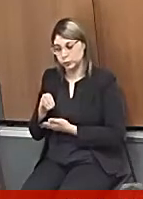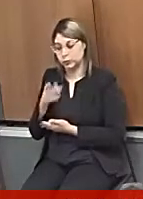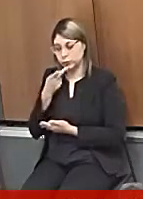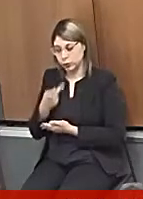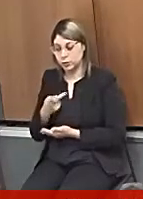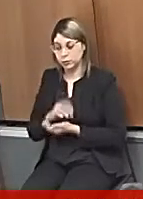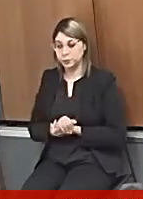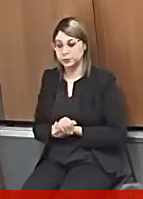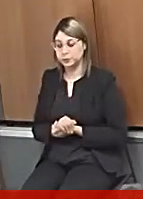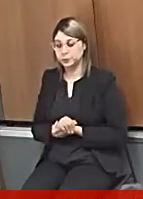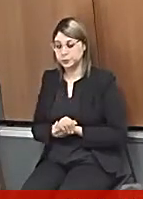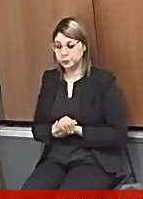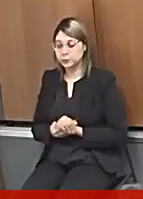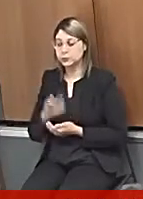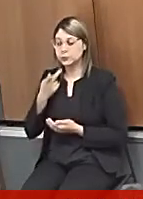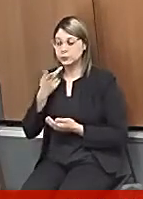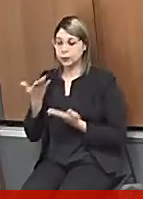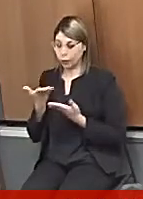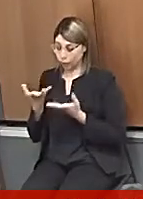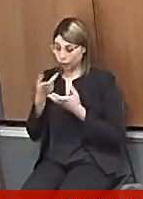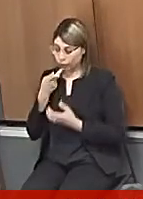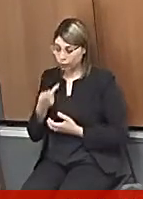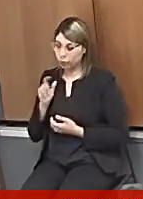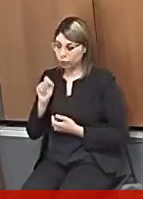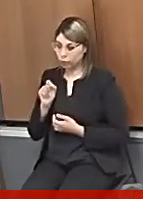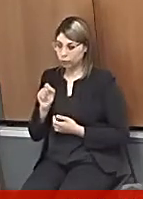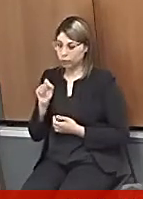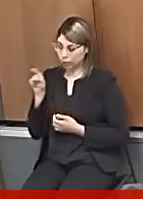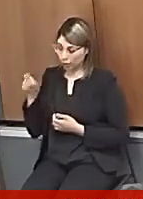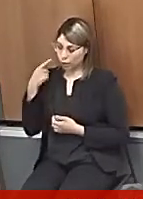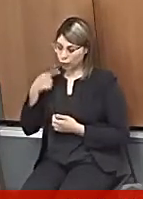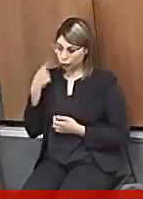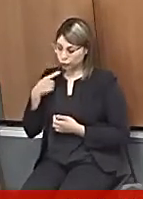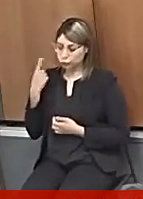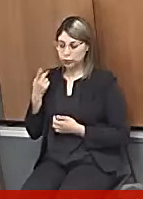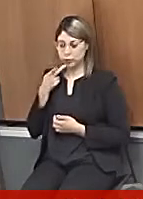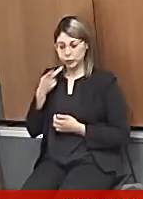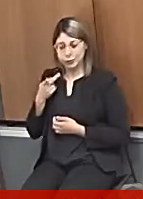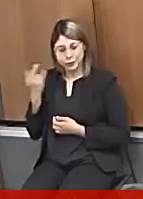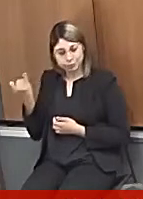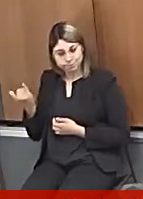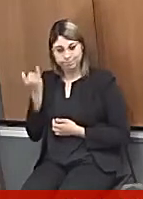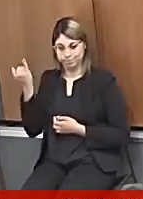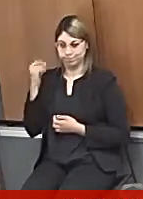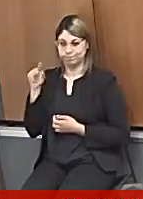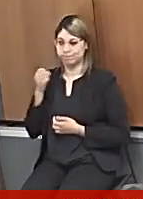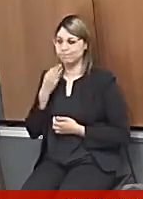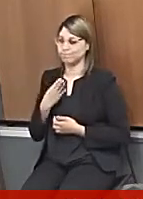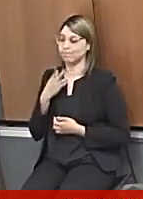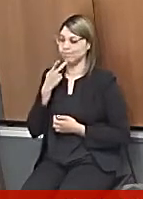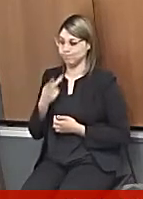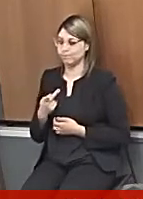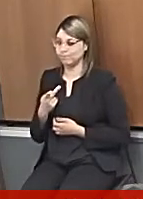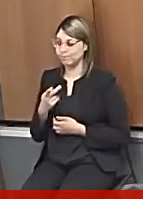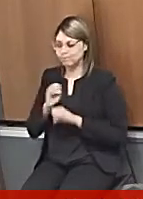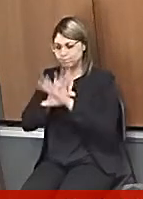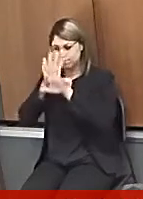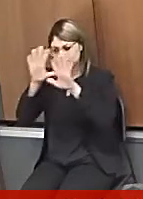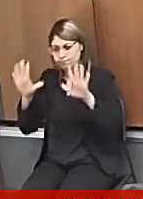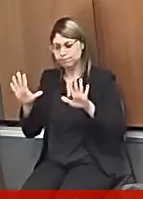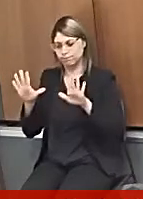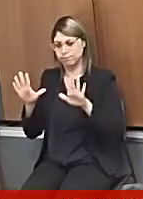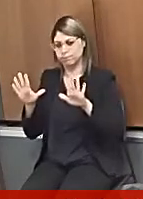é dizer que a fala do advogado foi muito boa muito boa muito lúcida